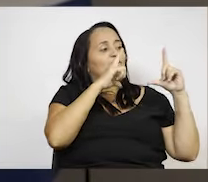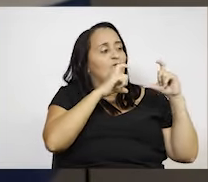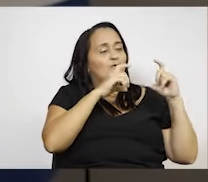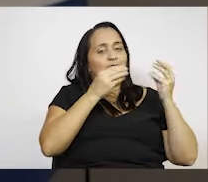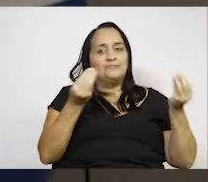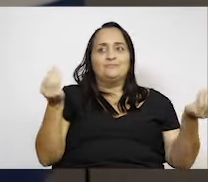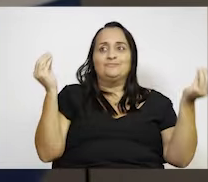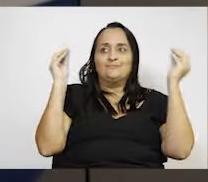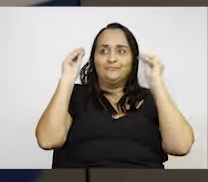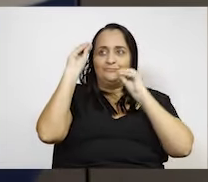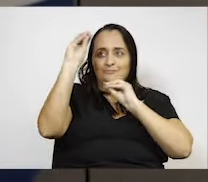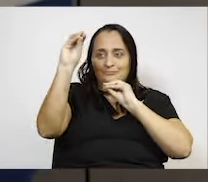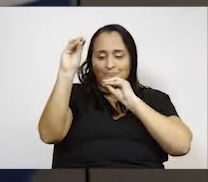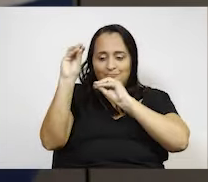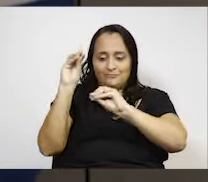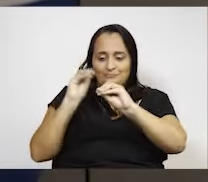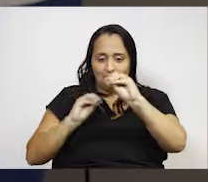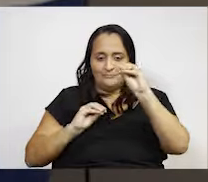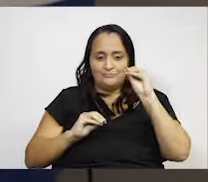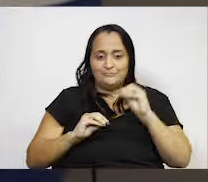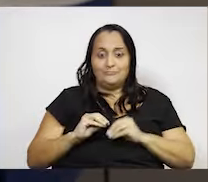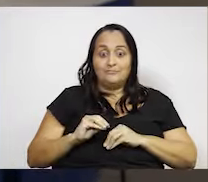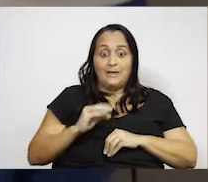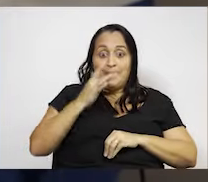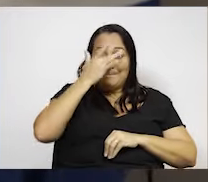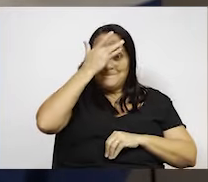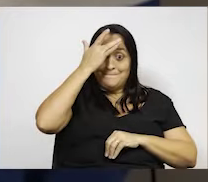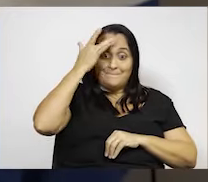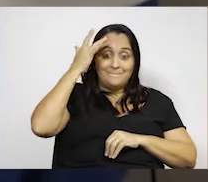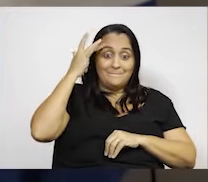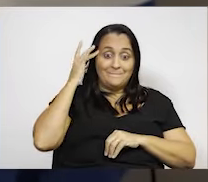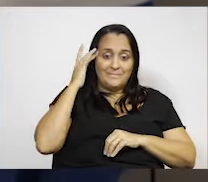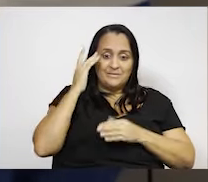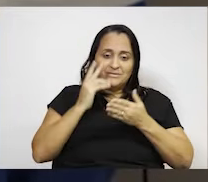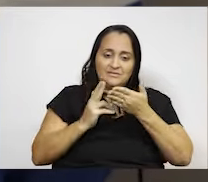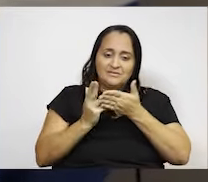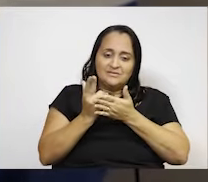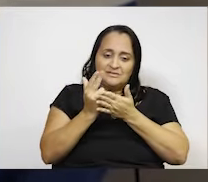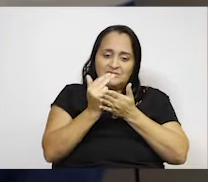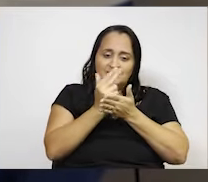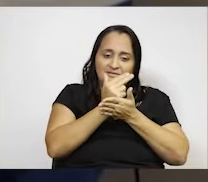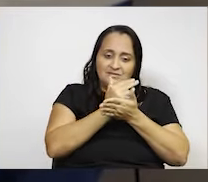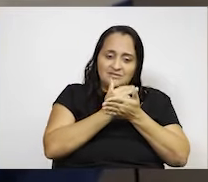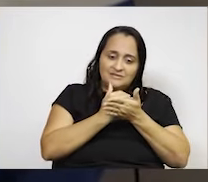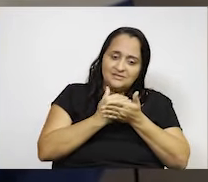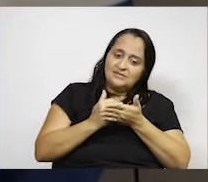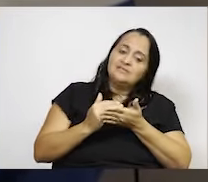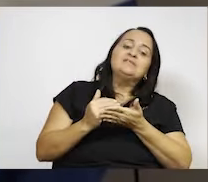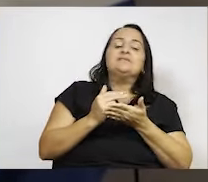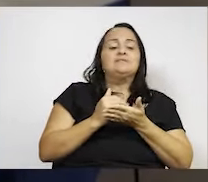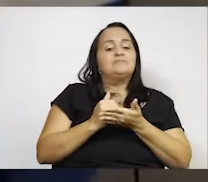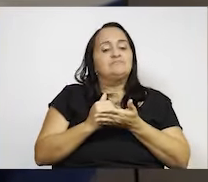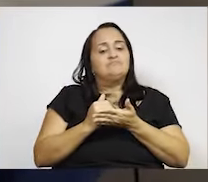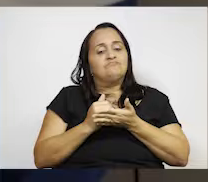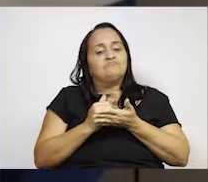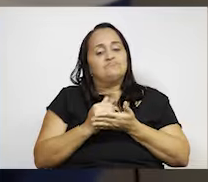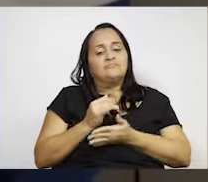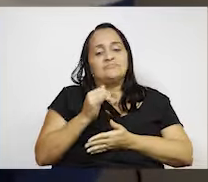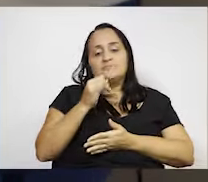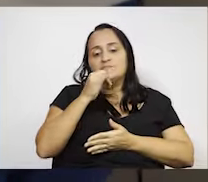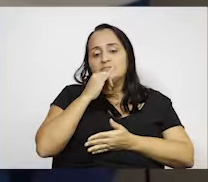fotografia, o diagramador desenha a página. Olha só, que ele está começando a desenhar. Está vendo